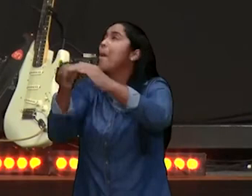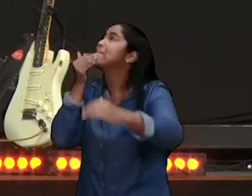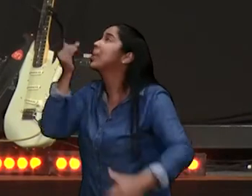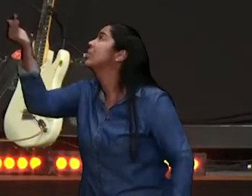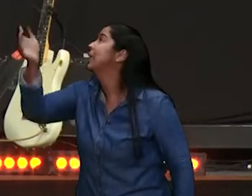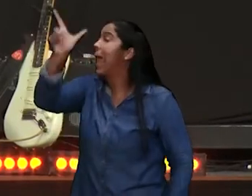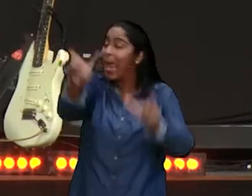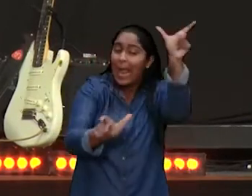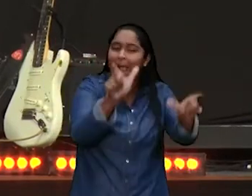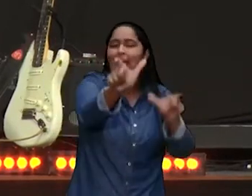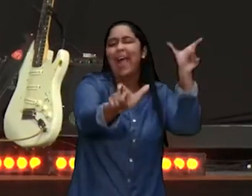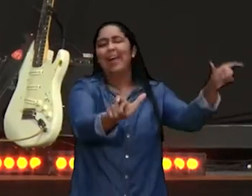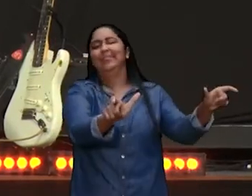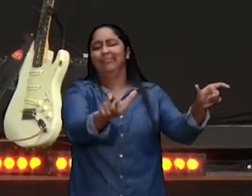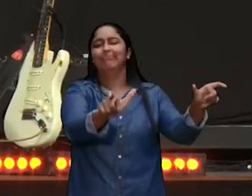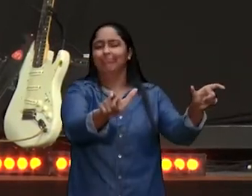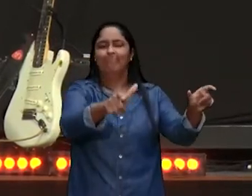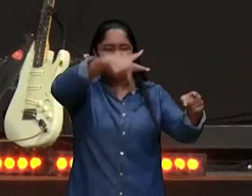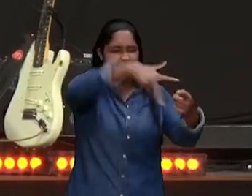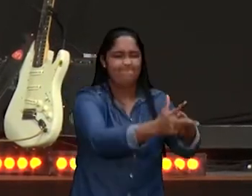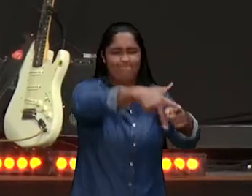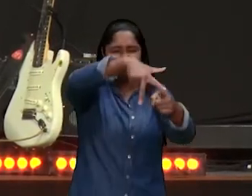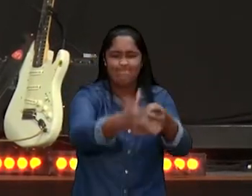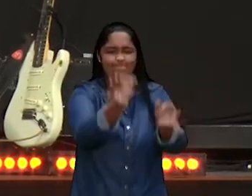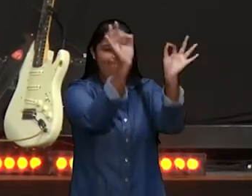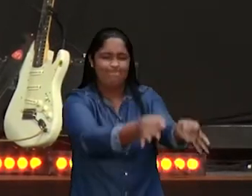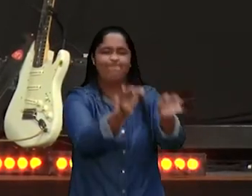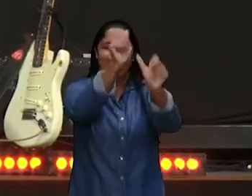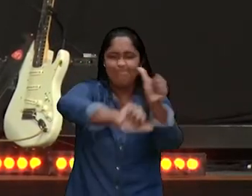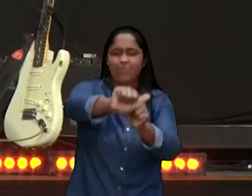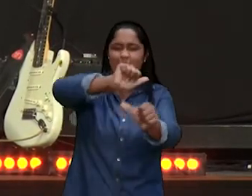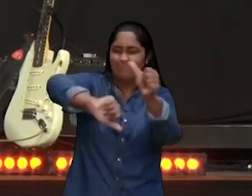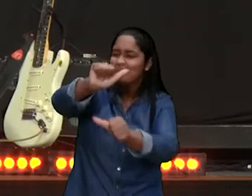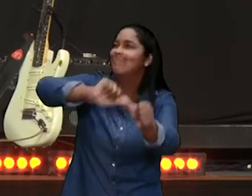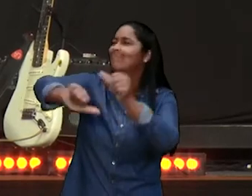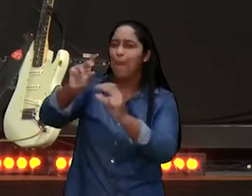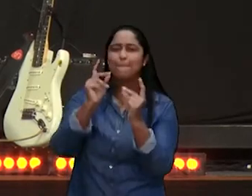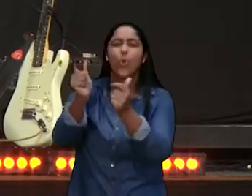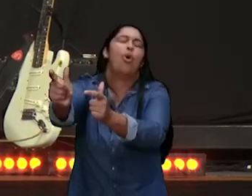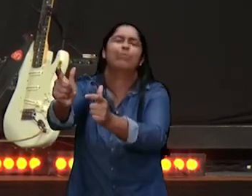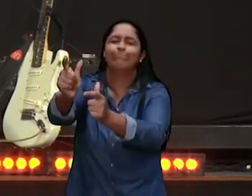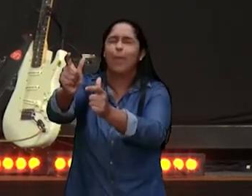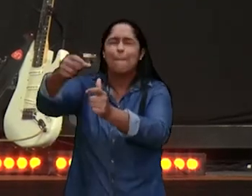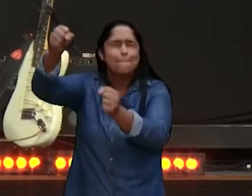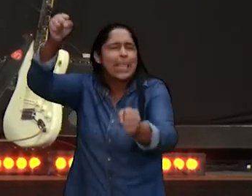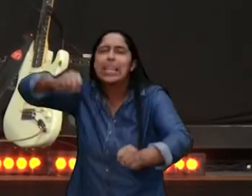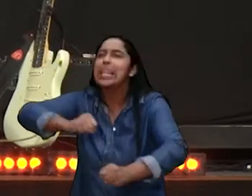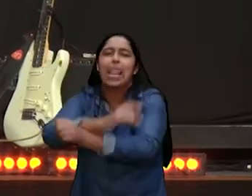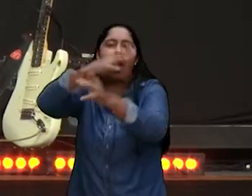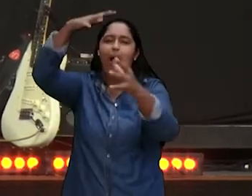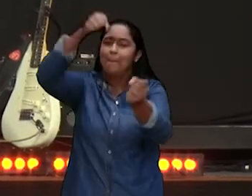para sair daqui revestidas pelo teu poder revestido se o teu Milagre no nome de Jesus